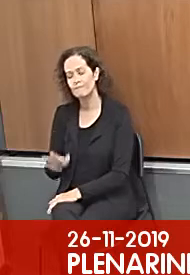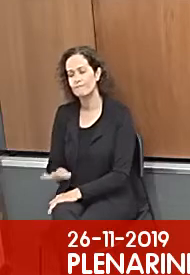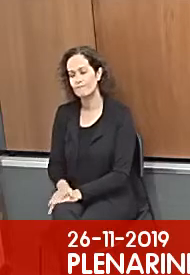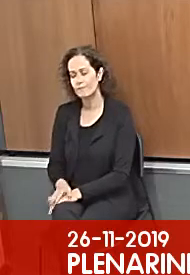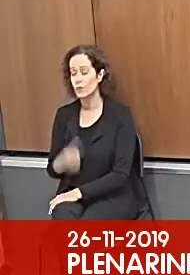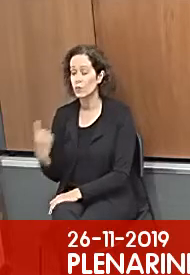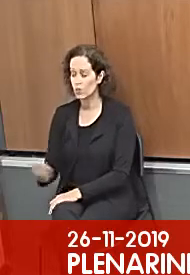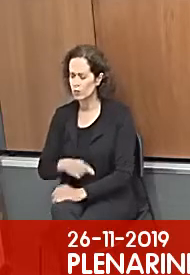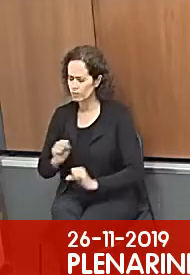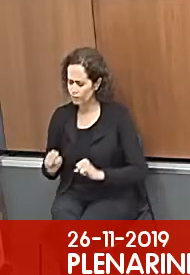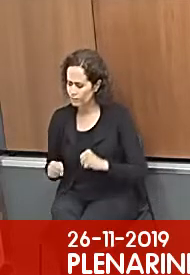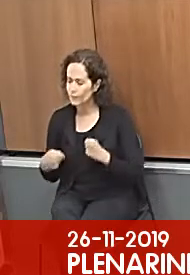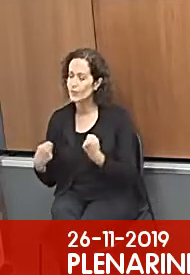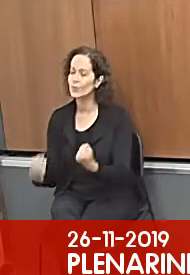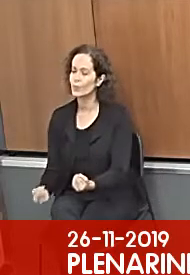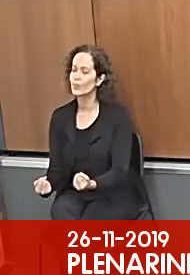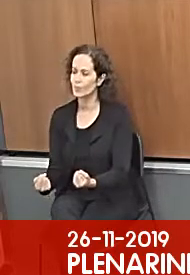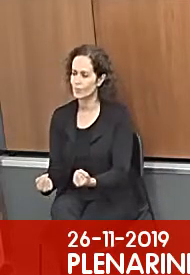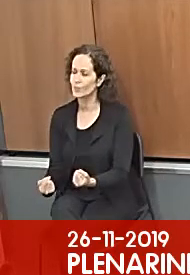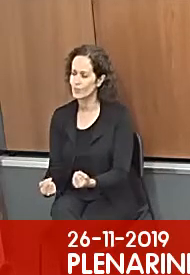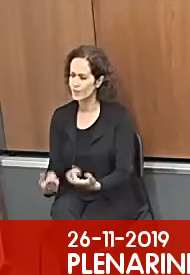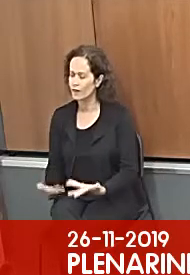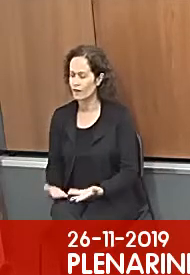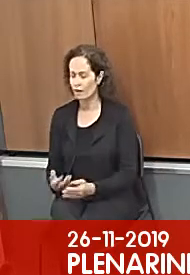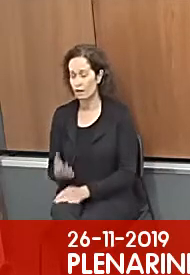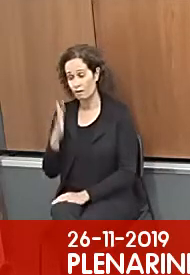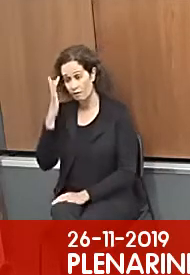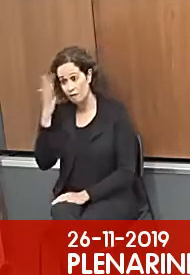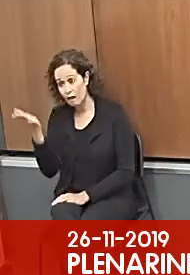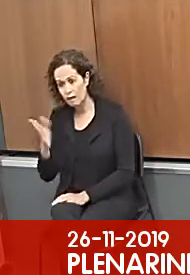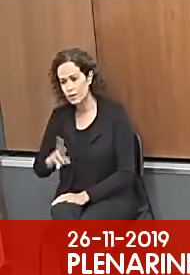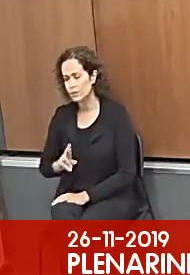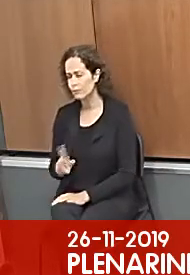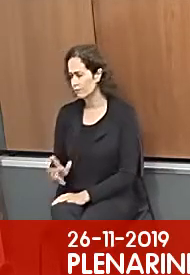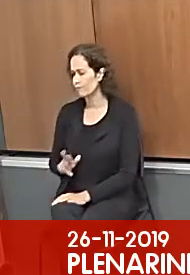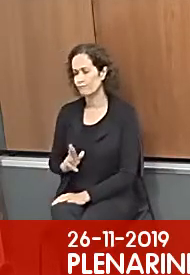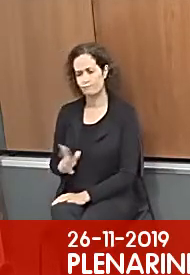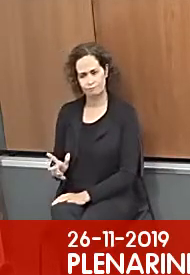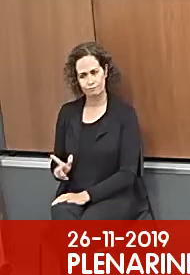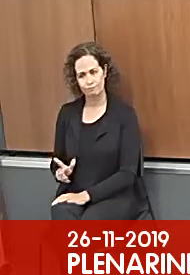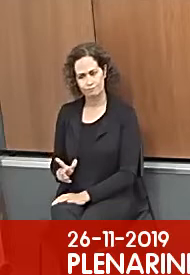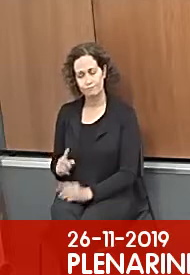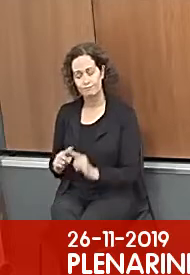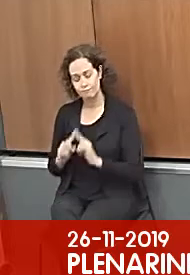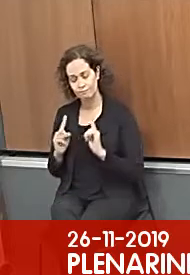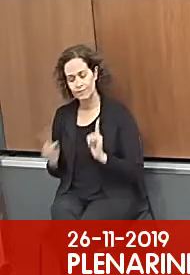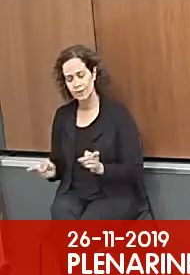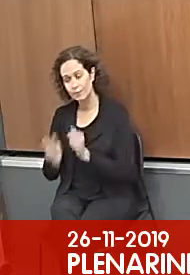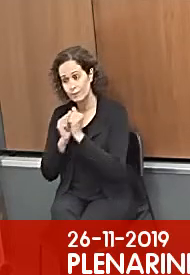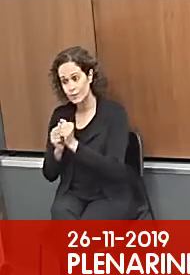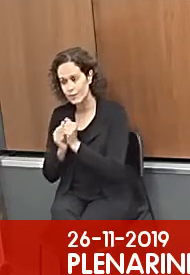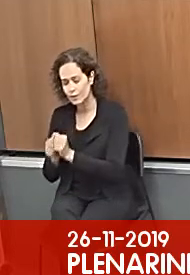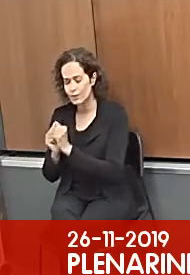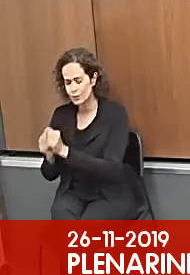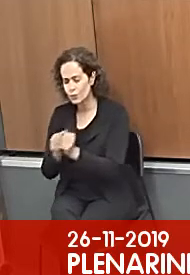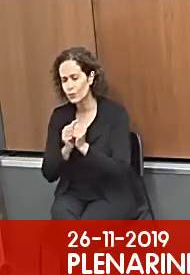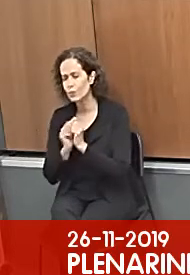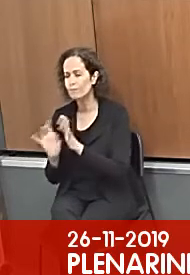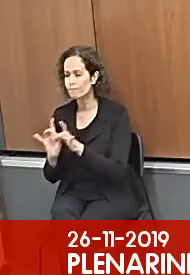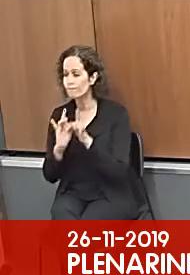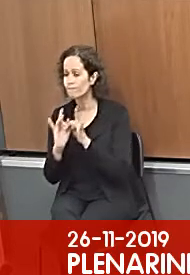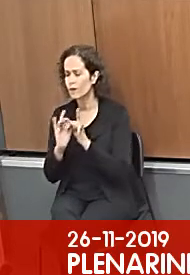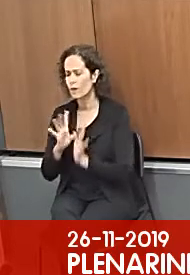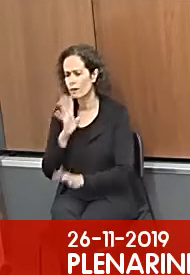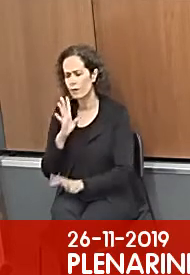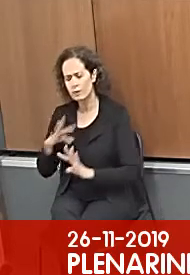um defensor da causa. Não é fácil, gente, não é fácil. mas imbuído de vocês todos, conheço todos que estão